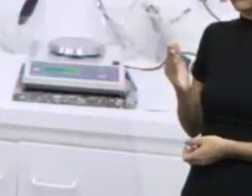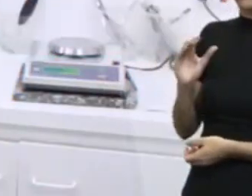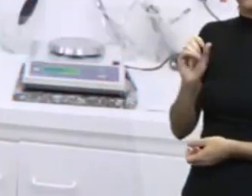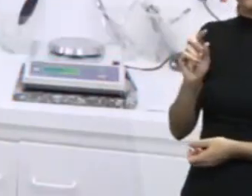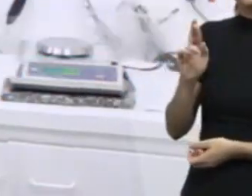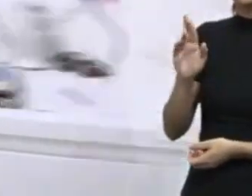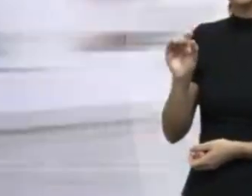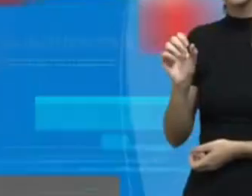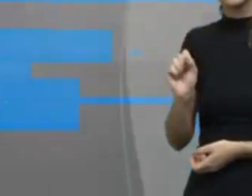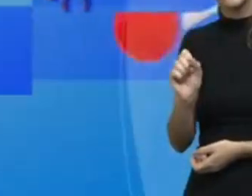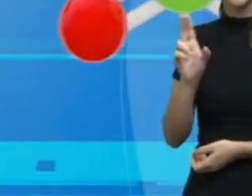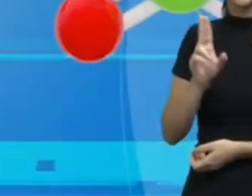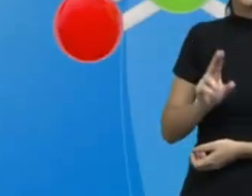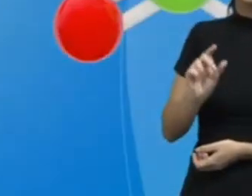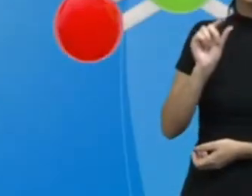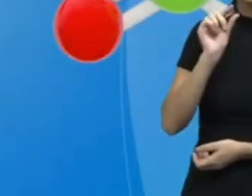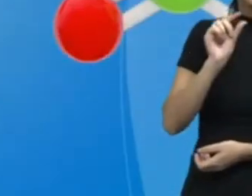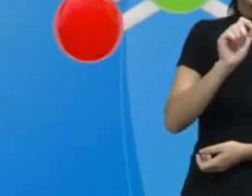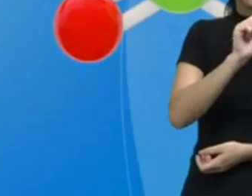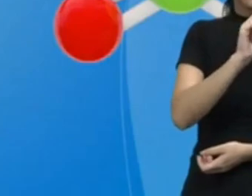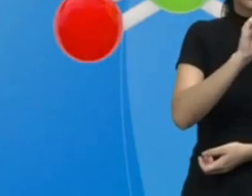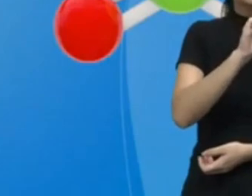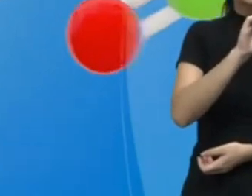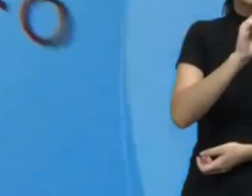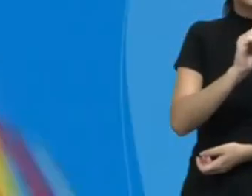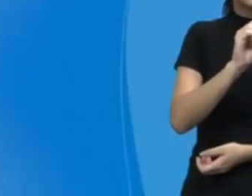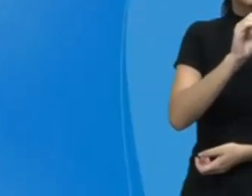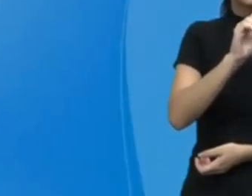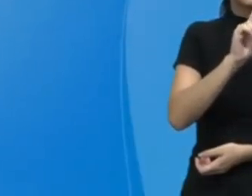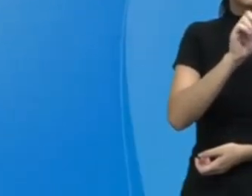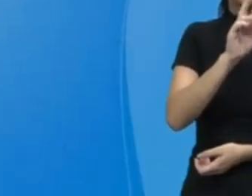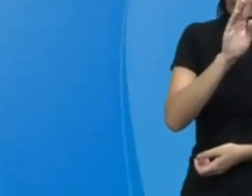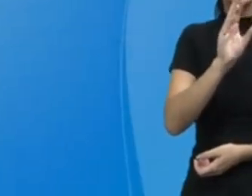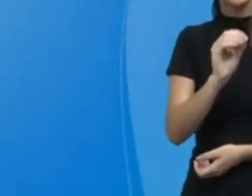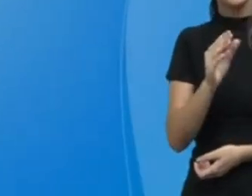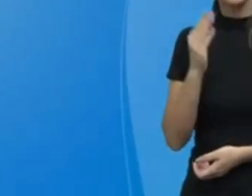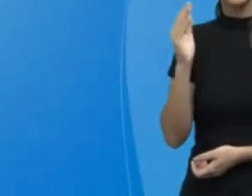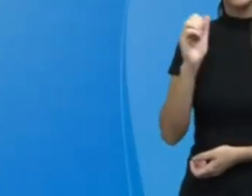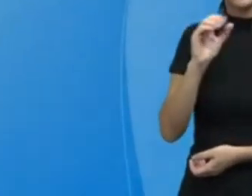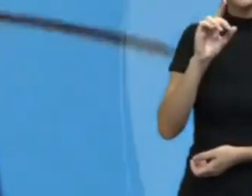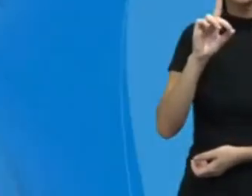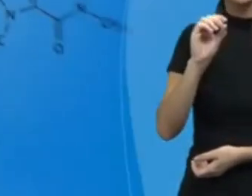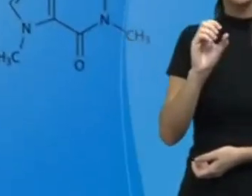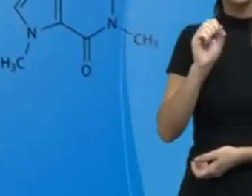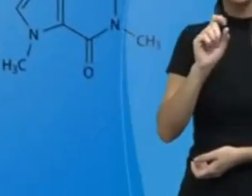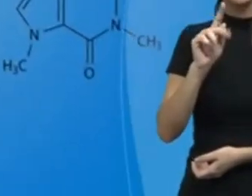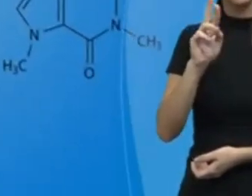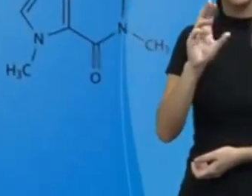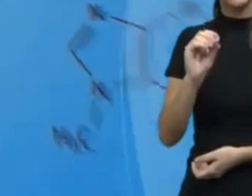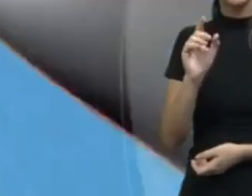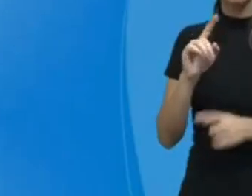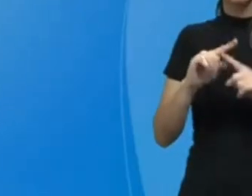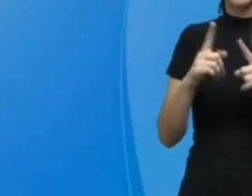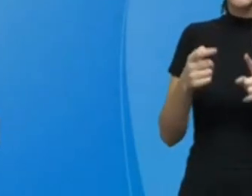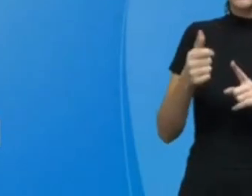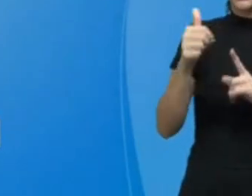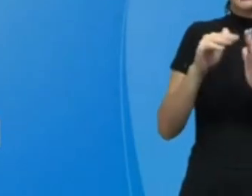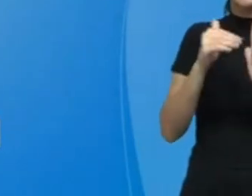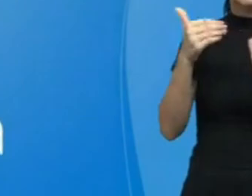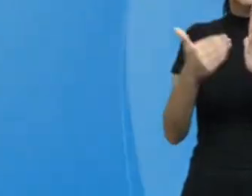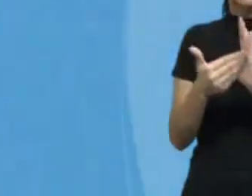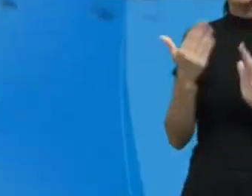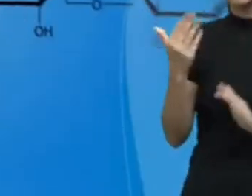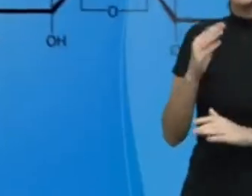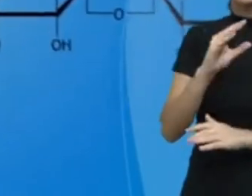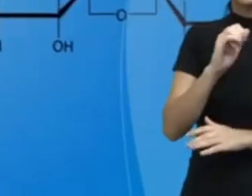usa, por exemplo, um pouquinho de ácido clorídrico, que não é orgânico, um ácido sulfúrico, mas é quase tudo, cadeia